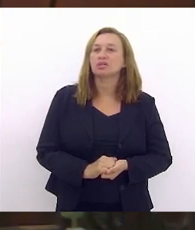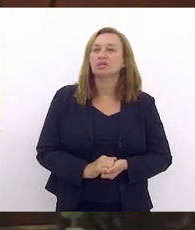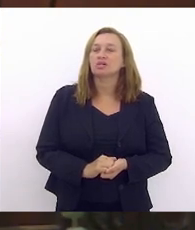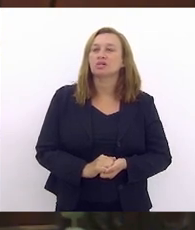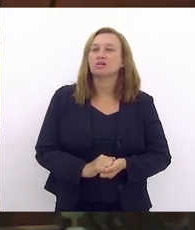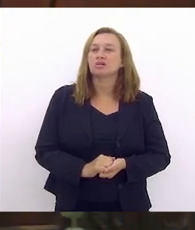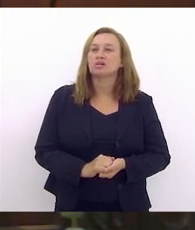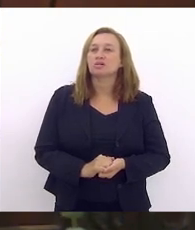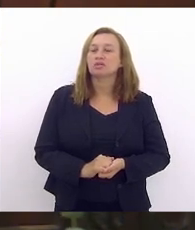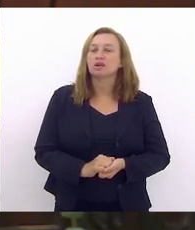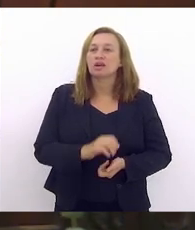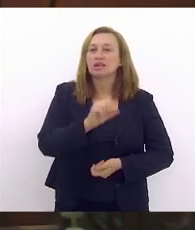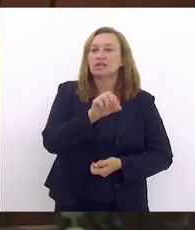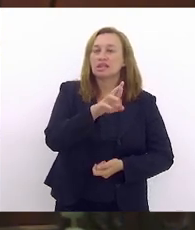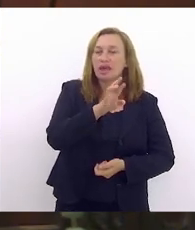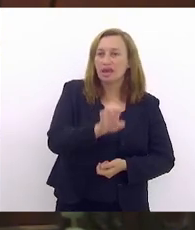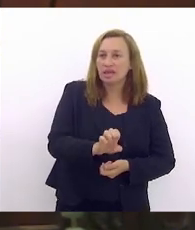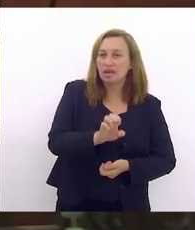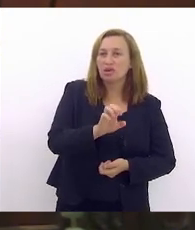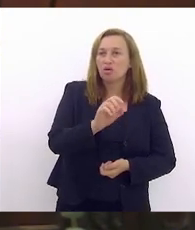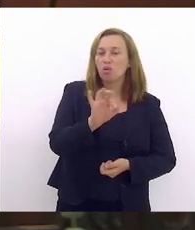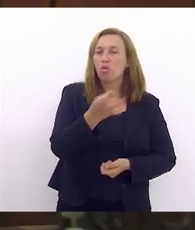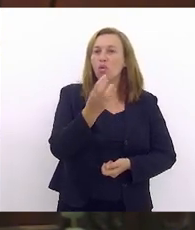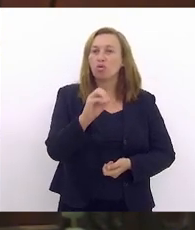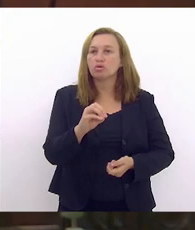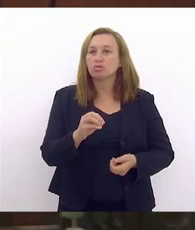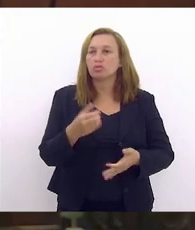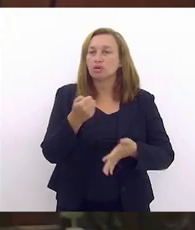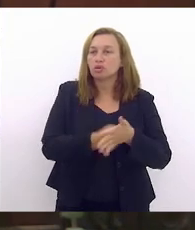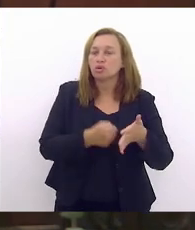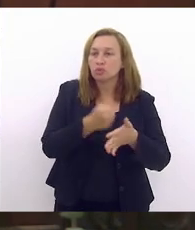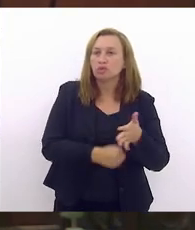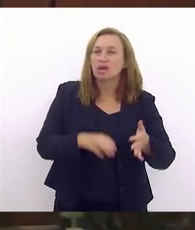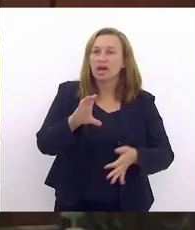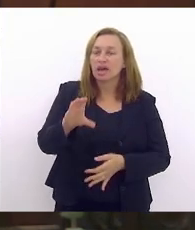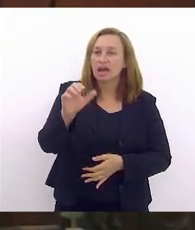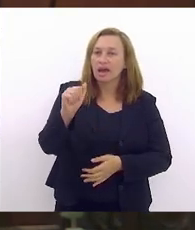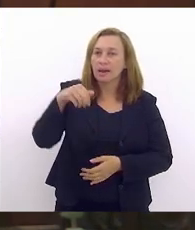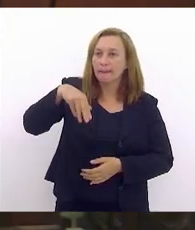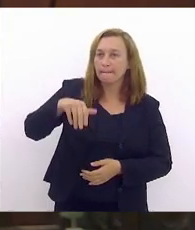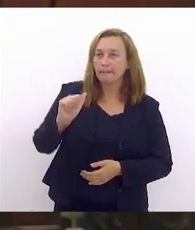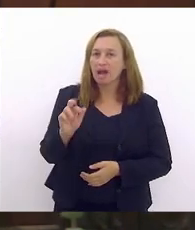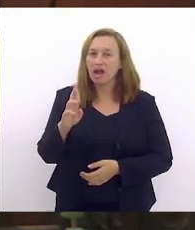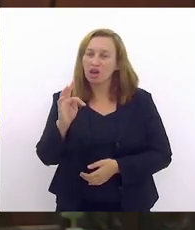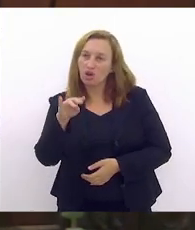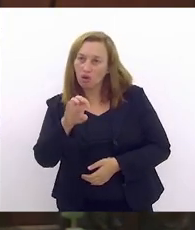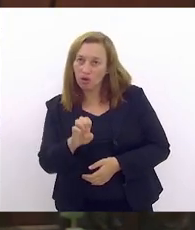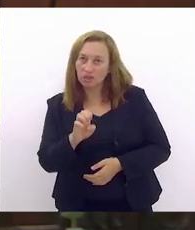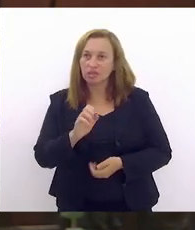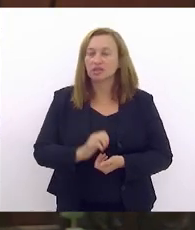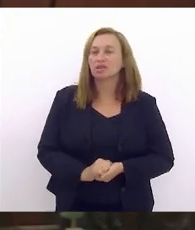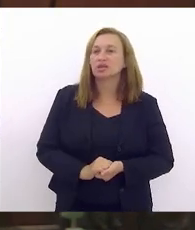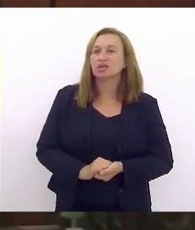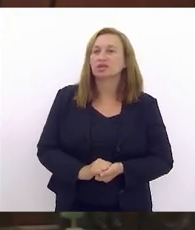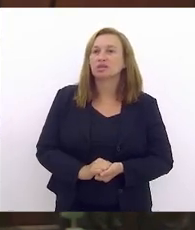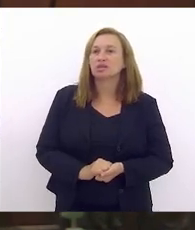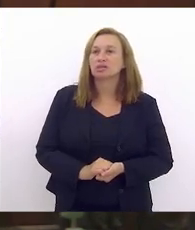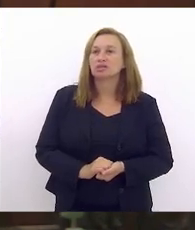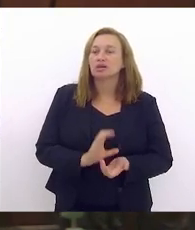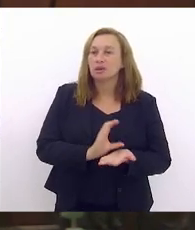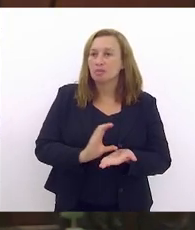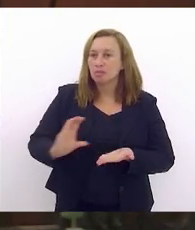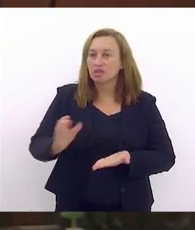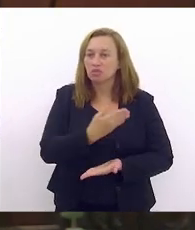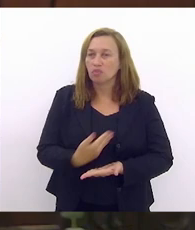na Série Ouro briga-se muito pela questão dos camarotes, da questão da subvenção dos repasses, e o governo do Estado realmente